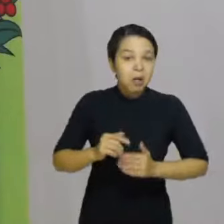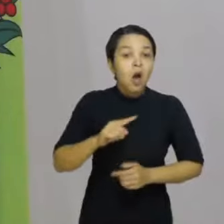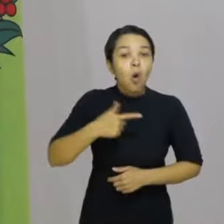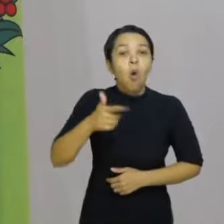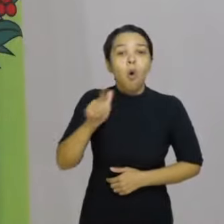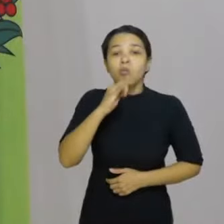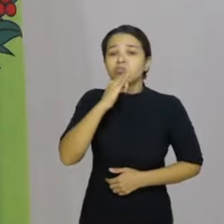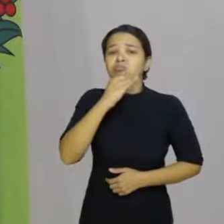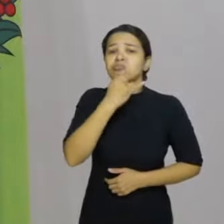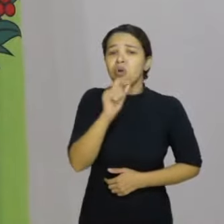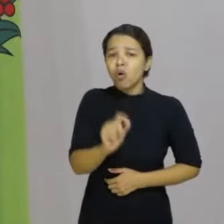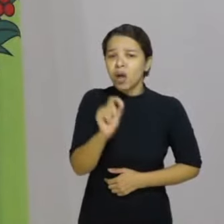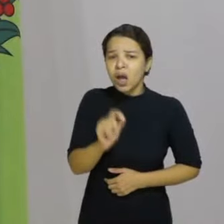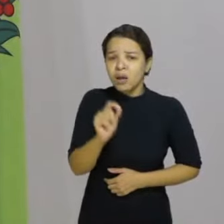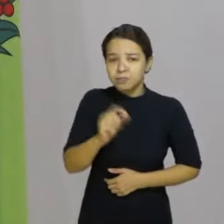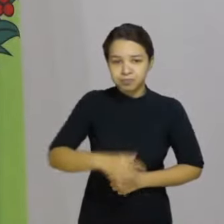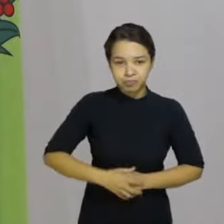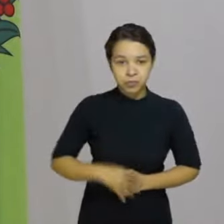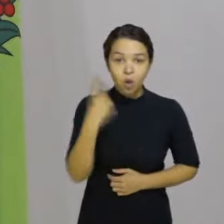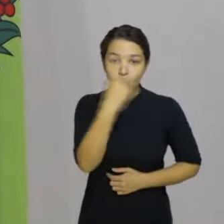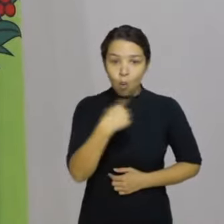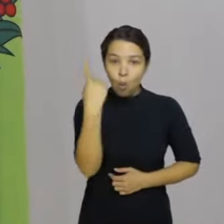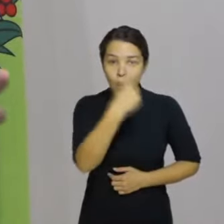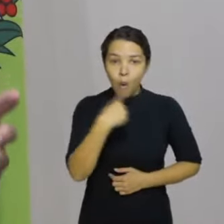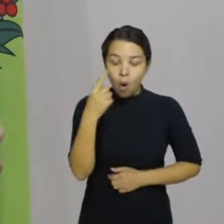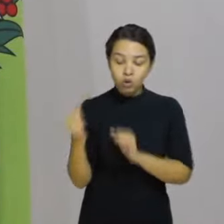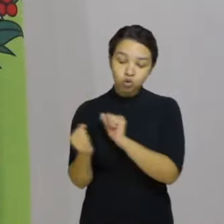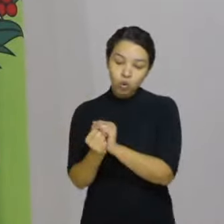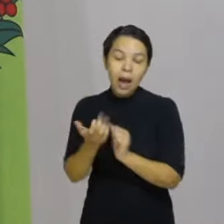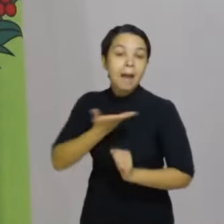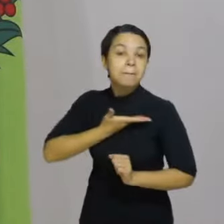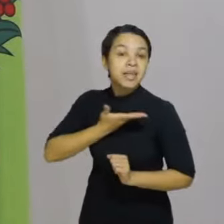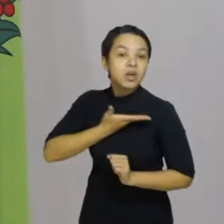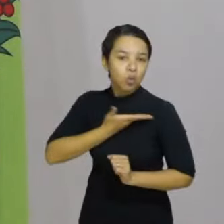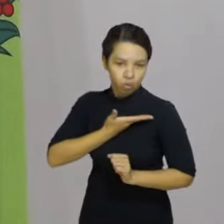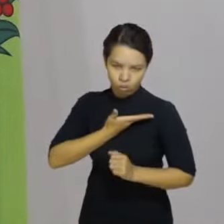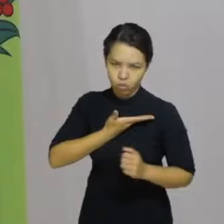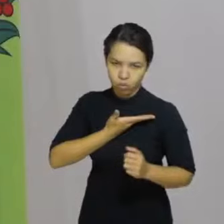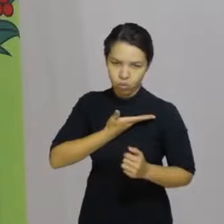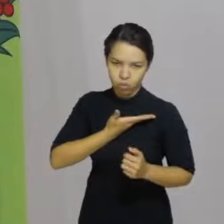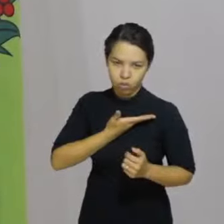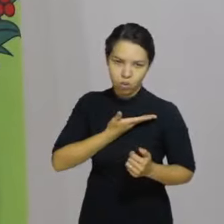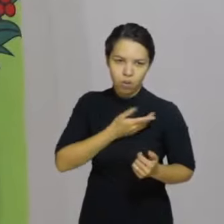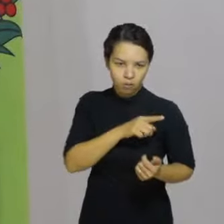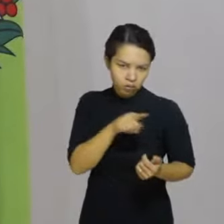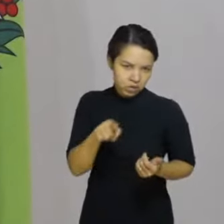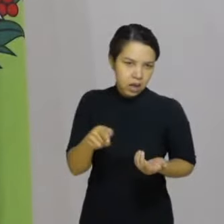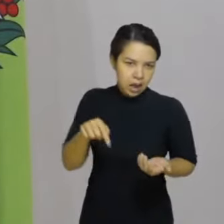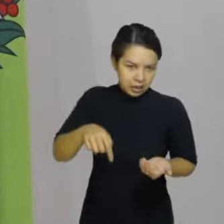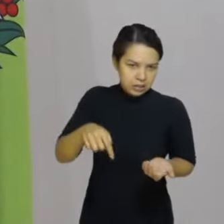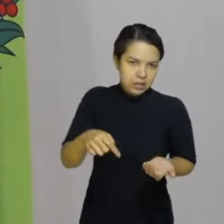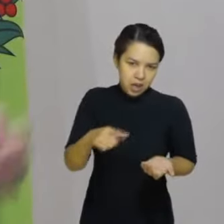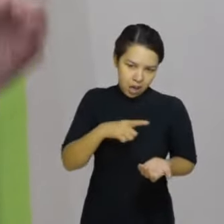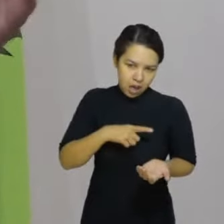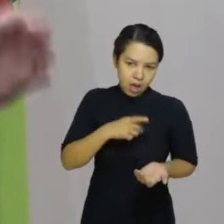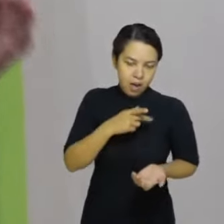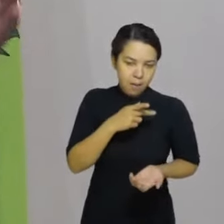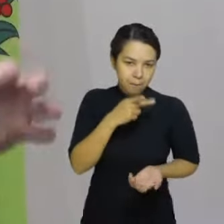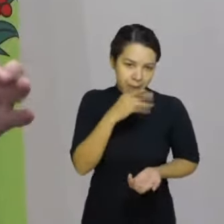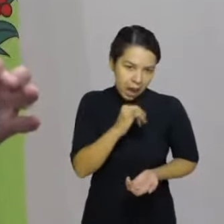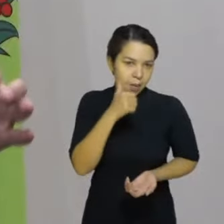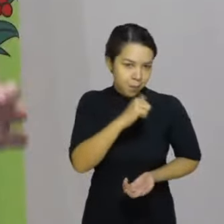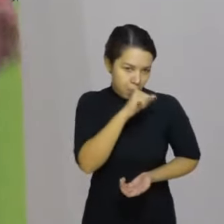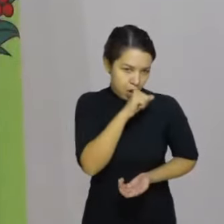O tempo diário passado com os amigos. Muitos de nós aqui somos pais aí de crianças.